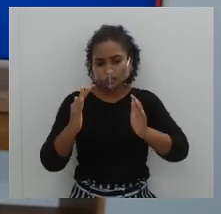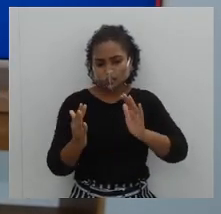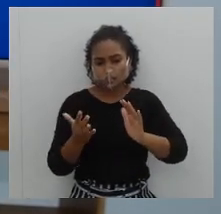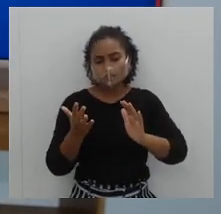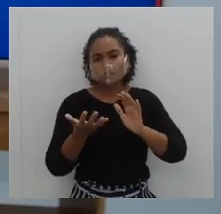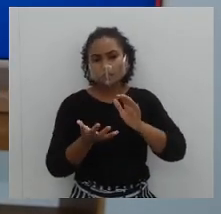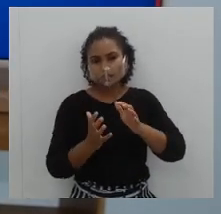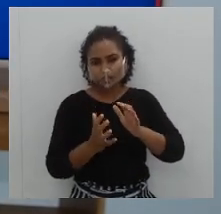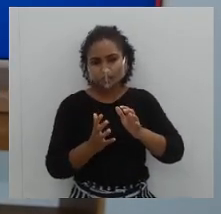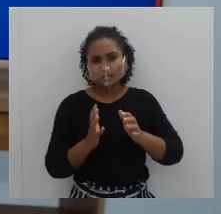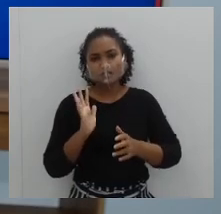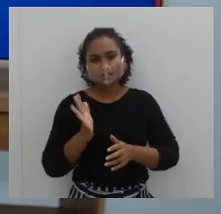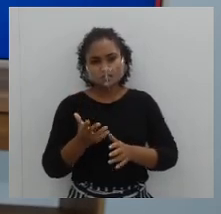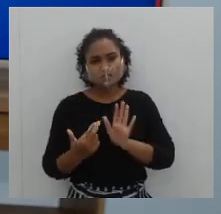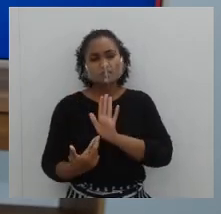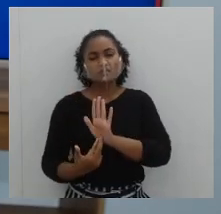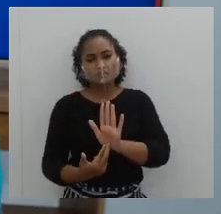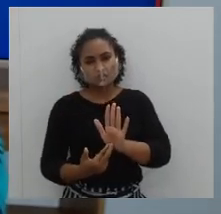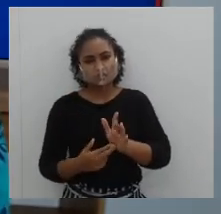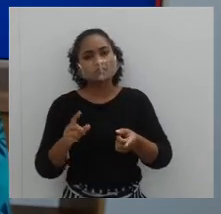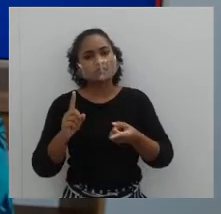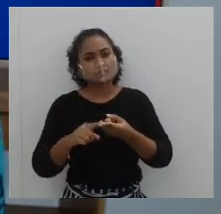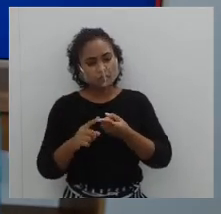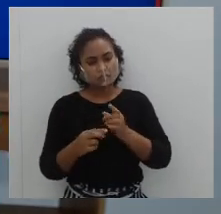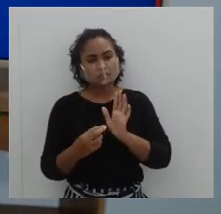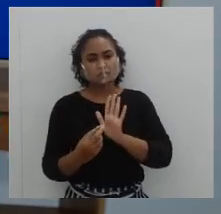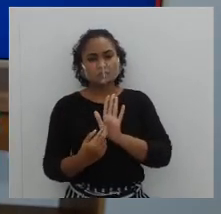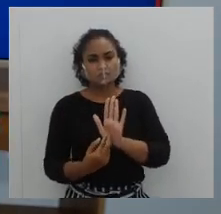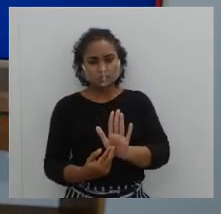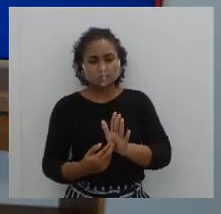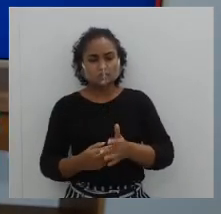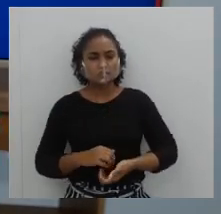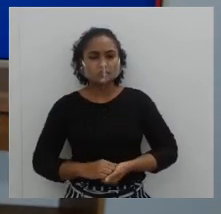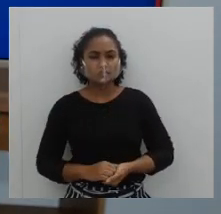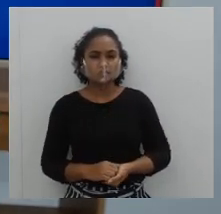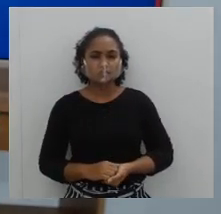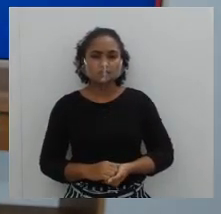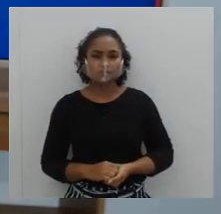familiarizado, também representa o poliedro.